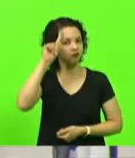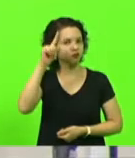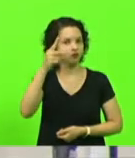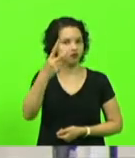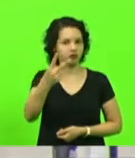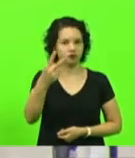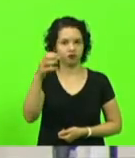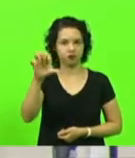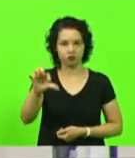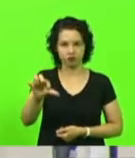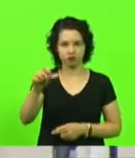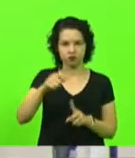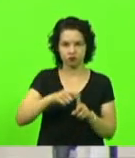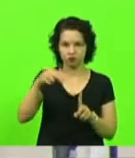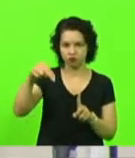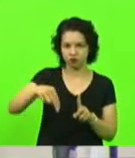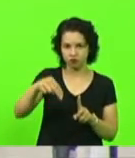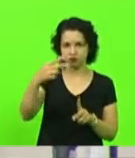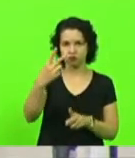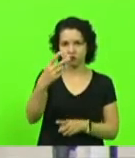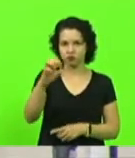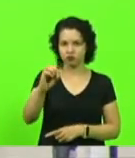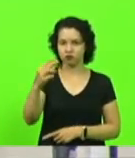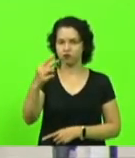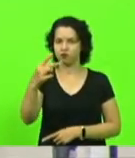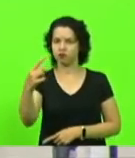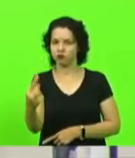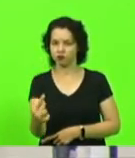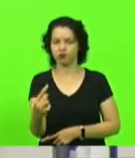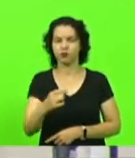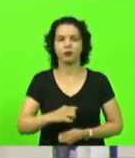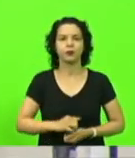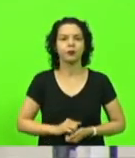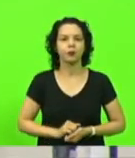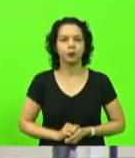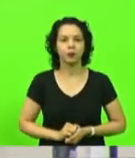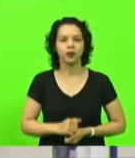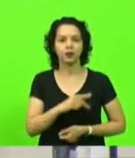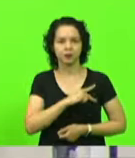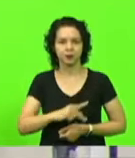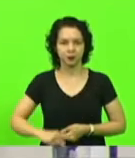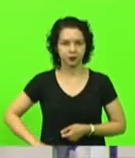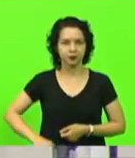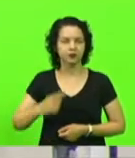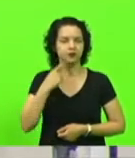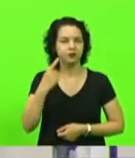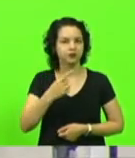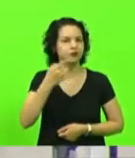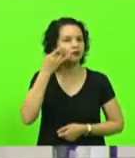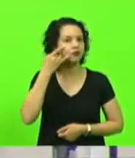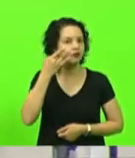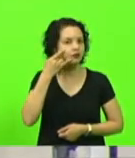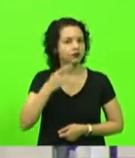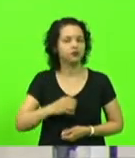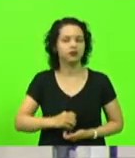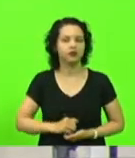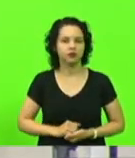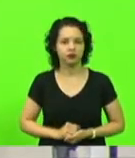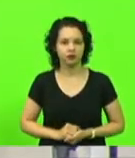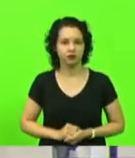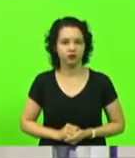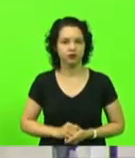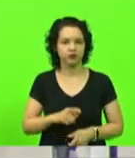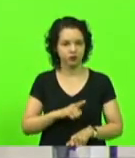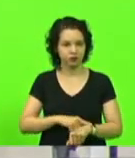29 de novembro de 2021, sob a presidência, deputado Mauro de Nadal. Às